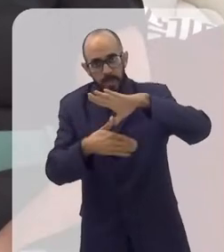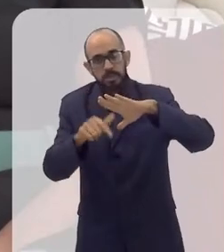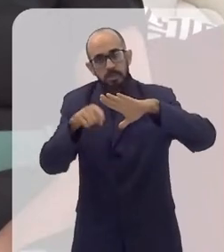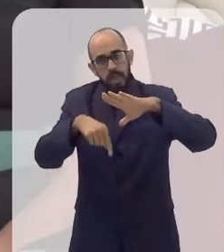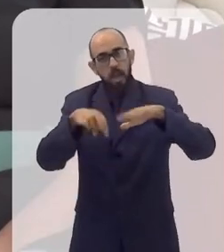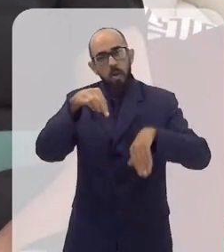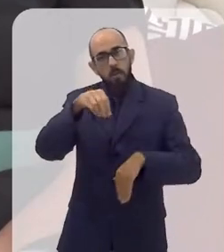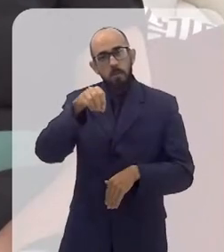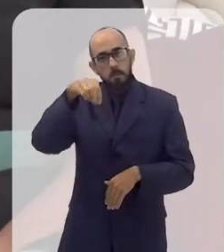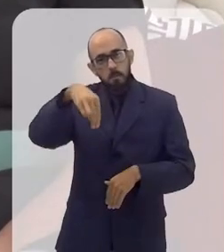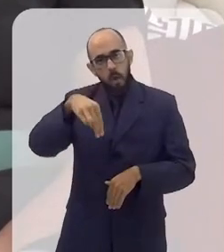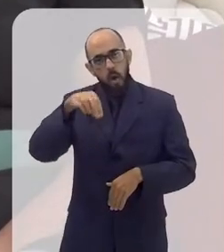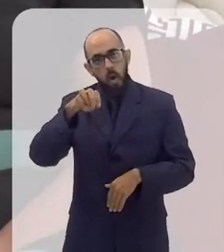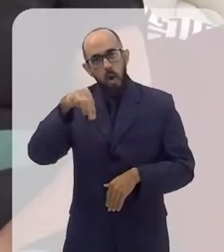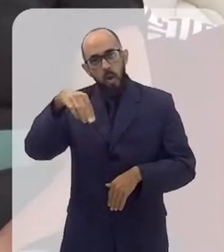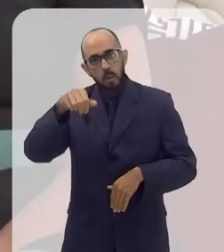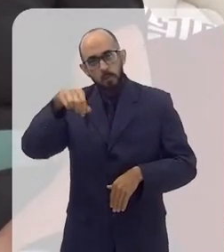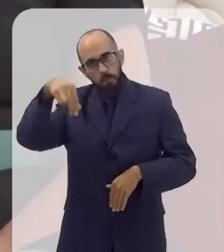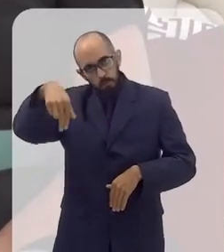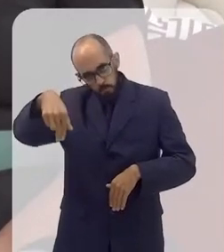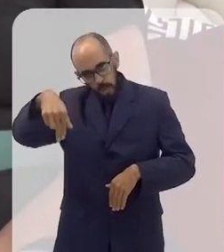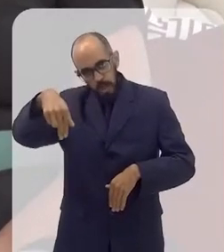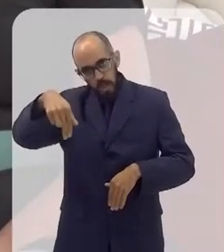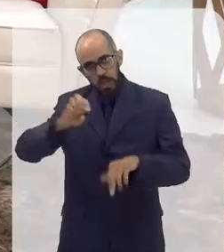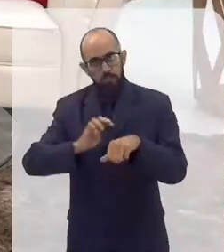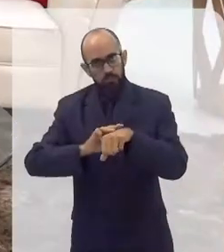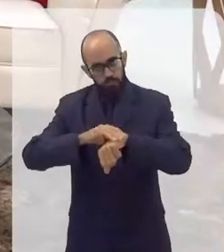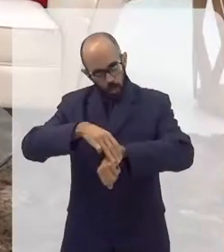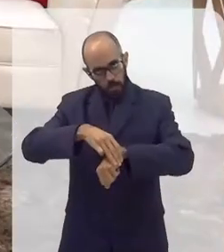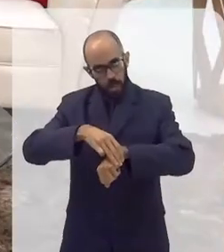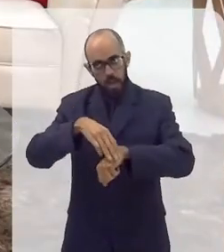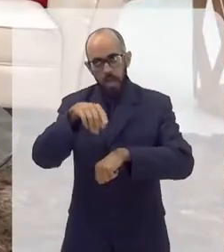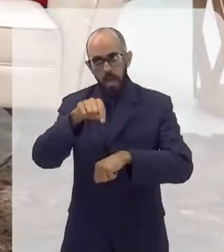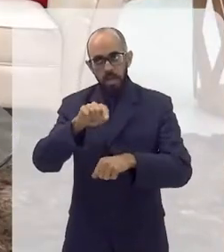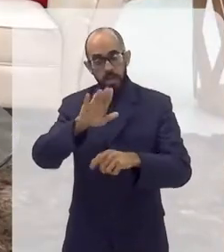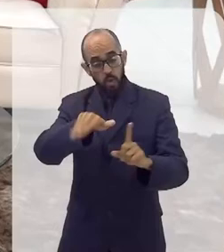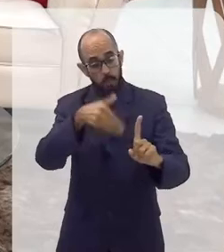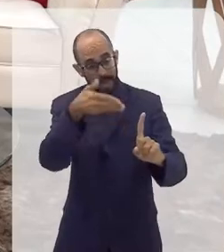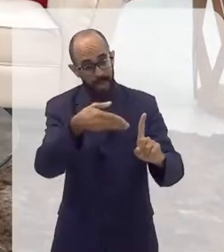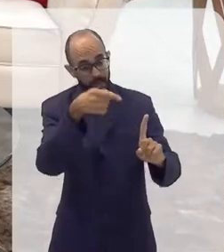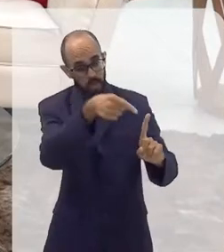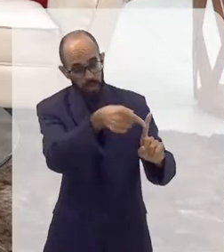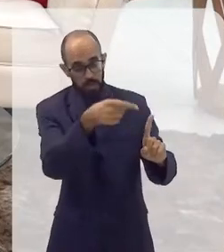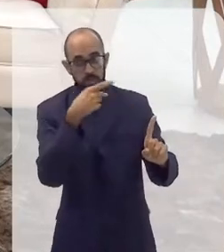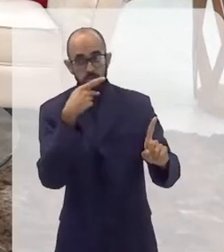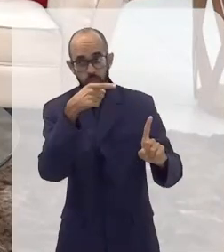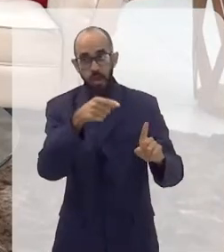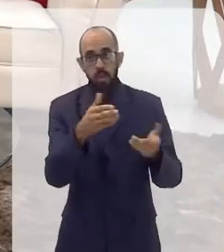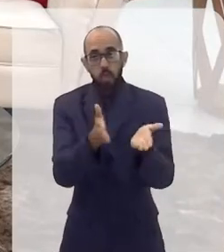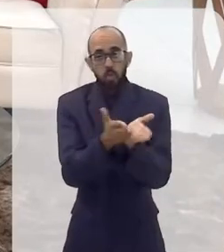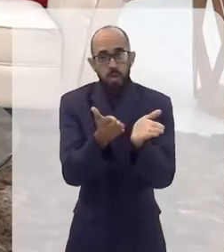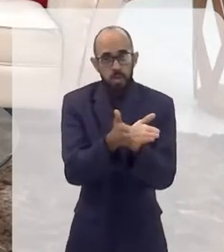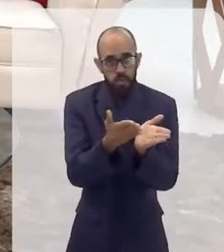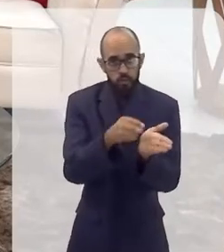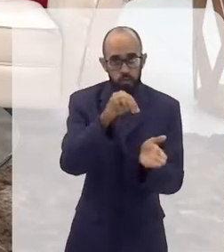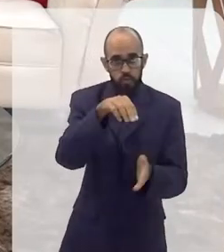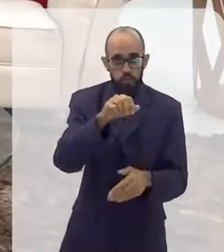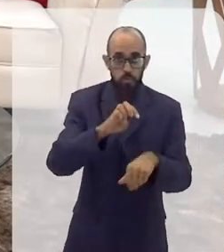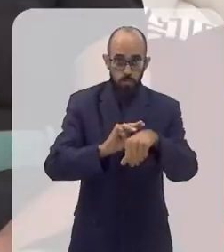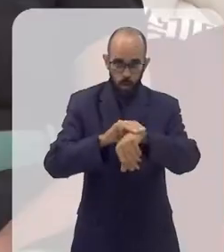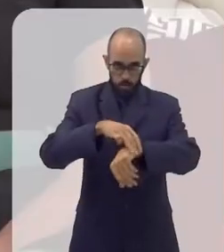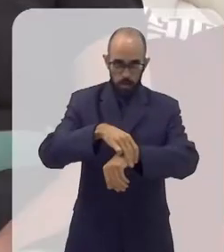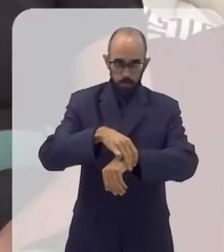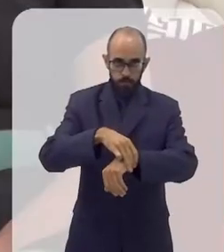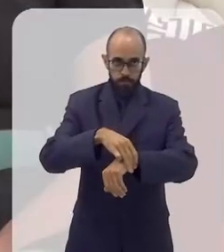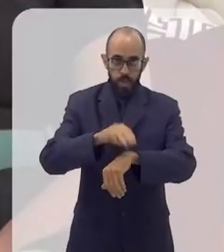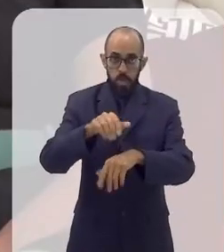que juntou registros de vários outros profetas que viveram aqui nas Américas. Em homenagem a ele, nós chamamos o Livro de Mórmon.